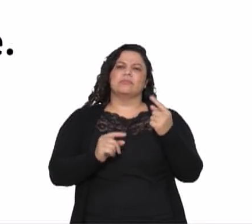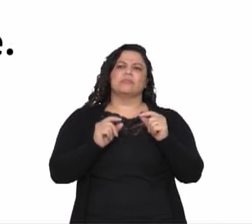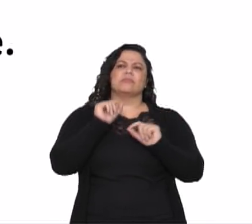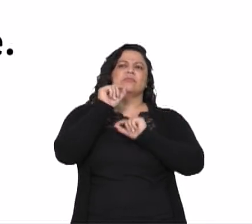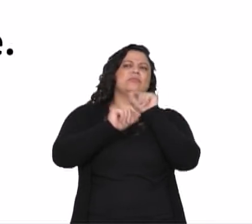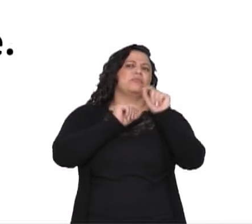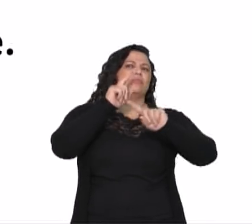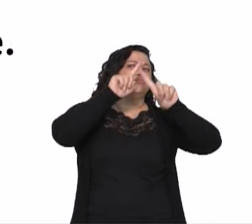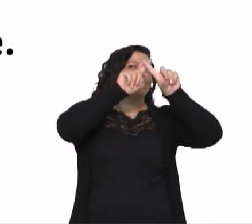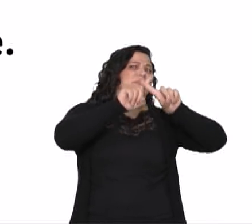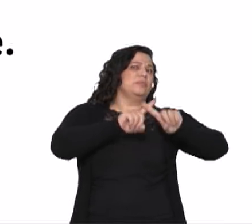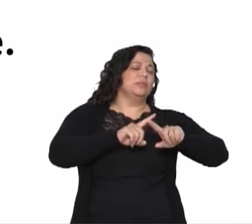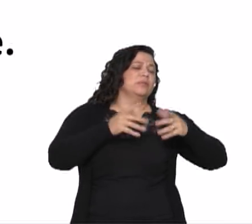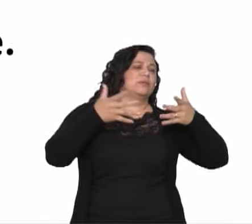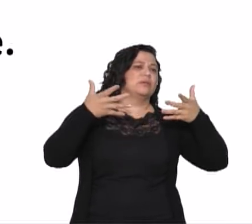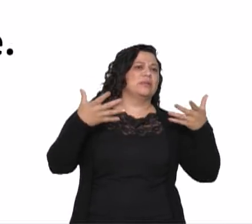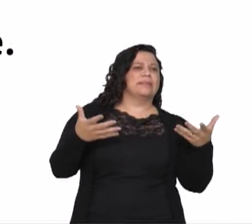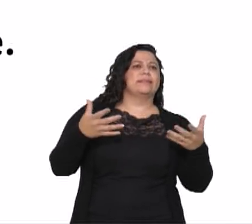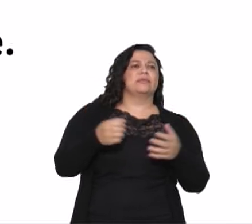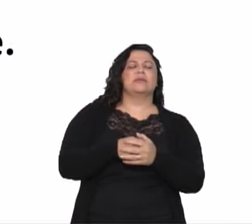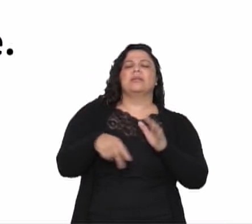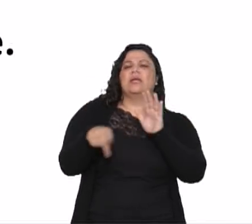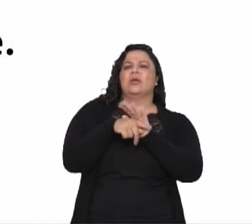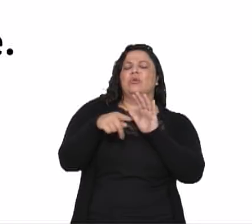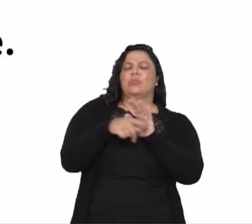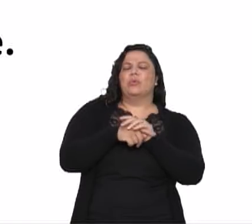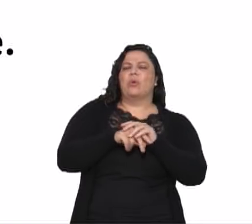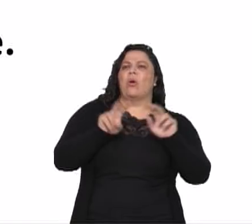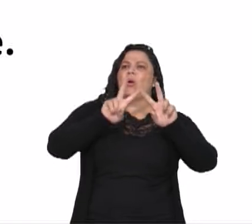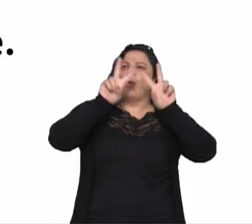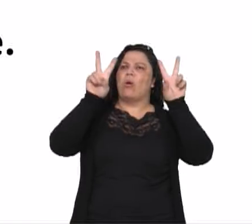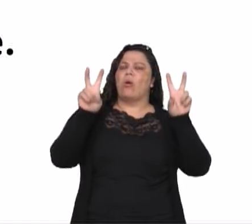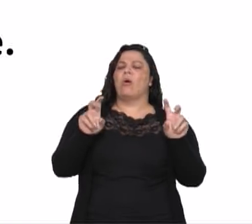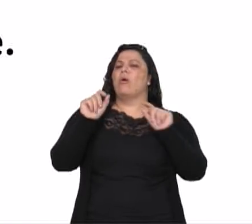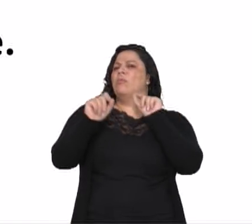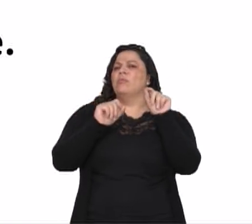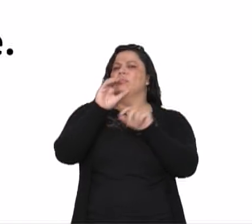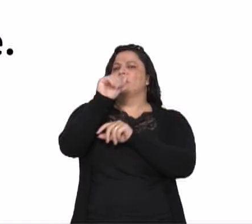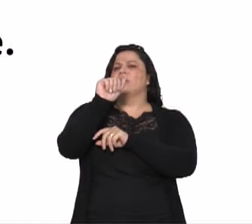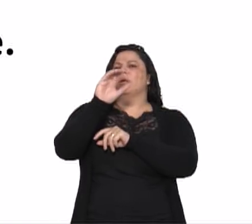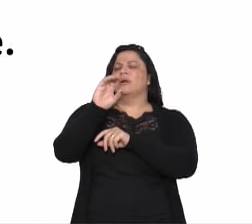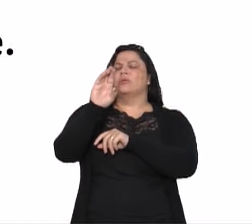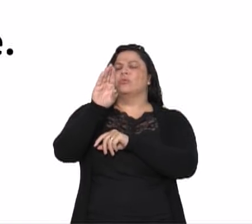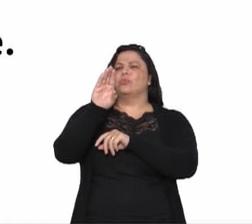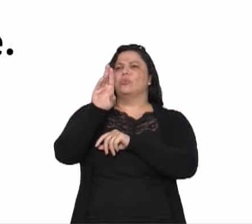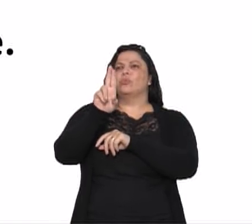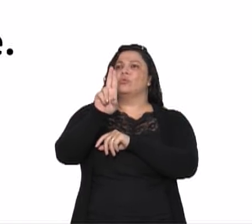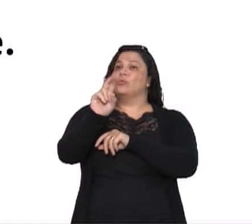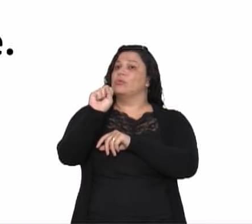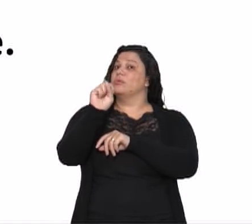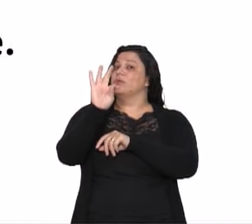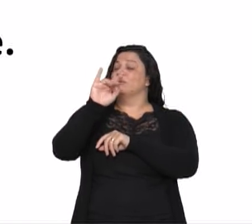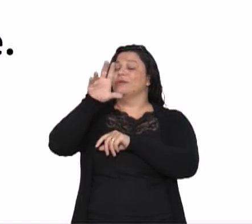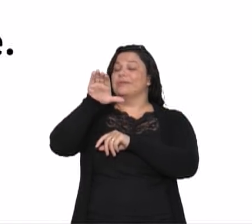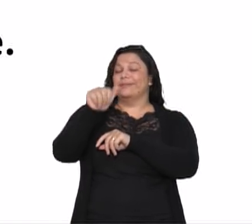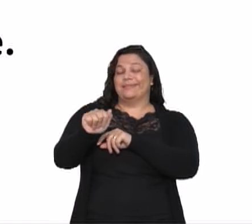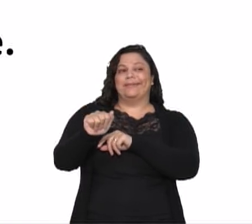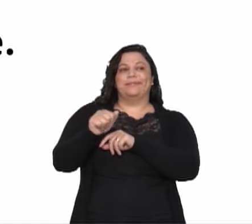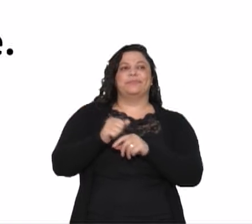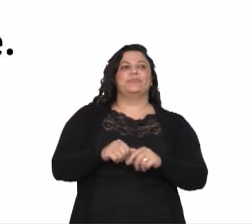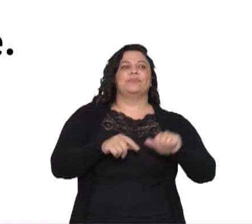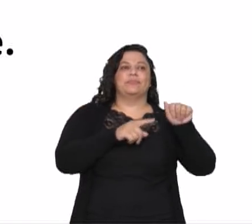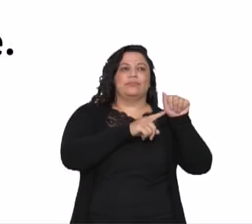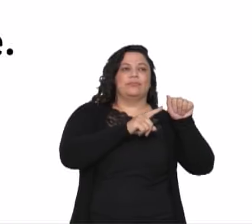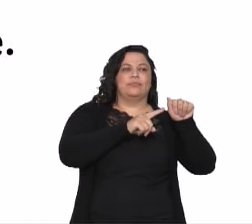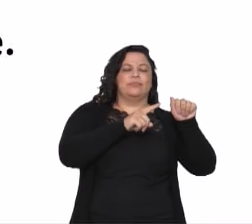alternativa contém apenas as propriedades do som referentes ao estudo da acústica? A. Altura,